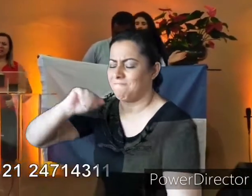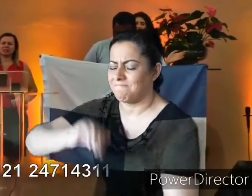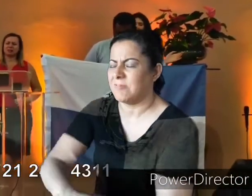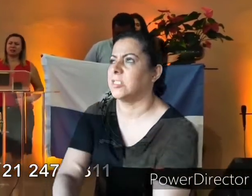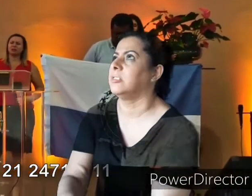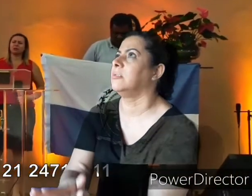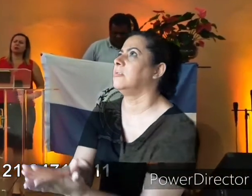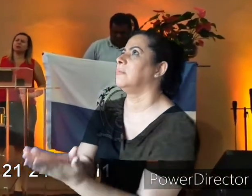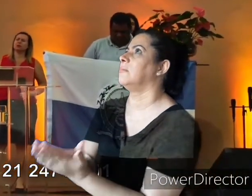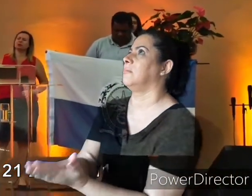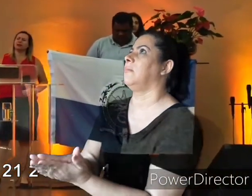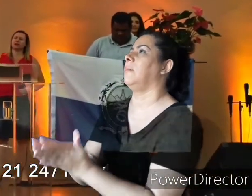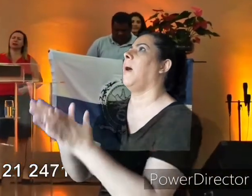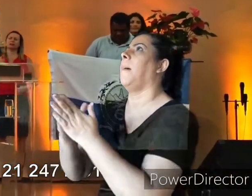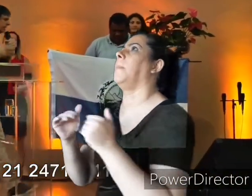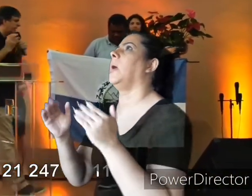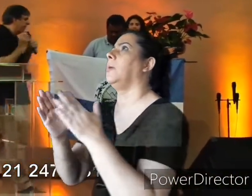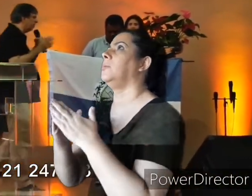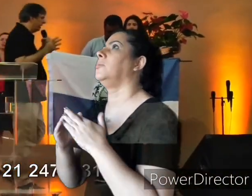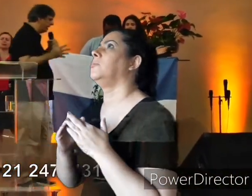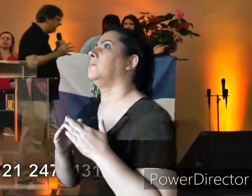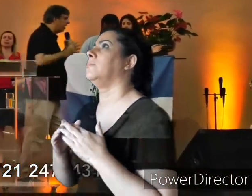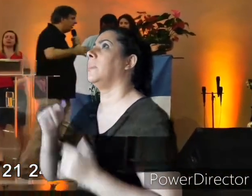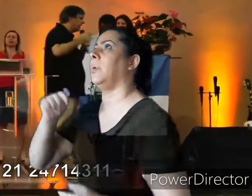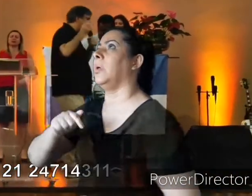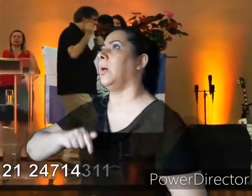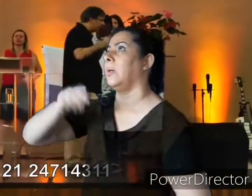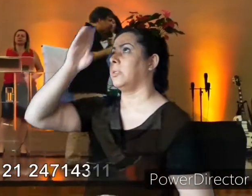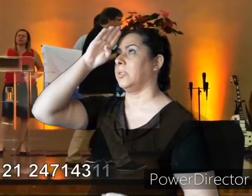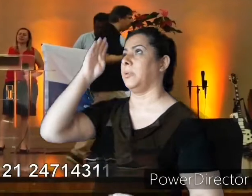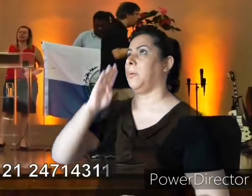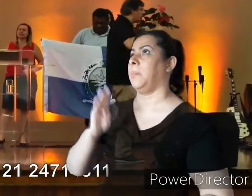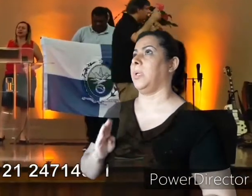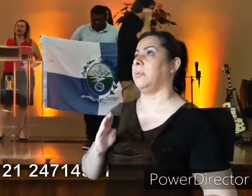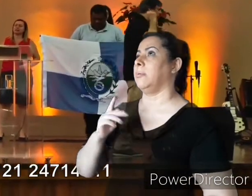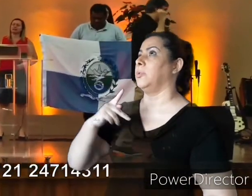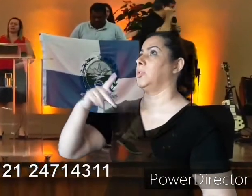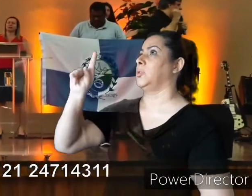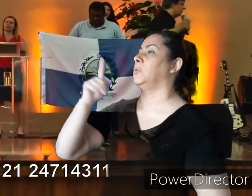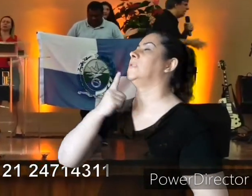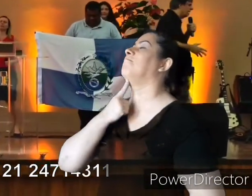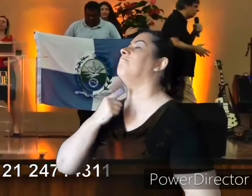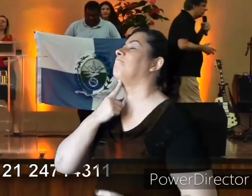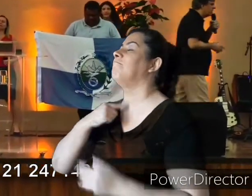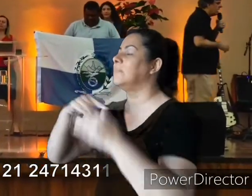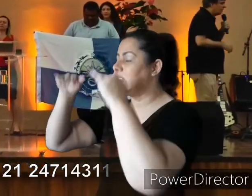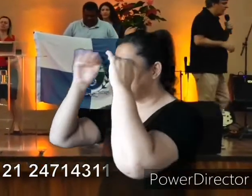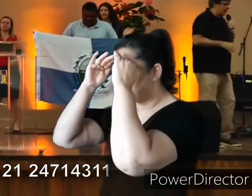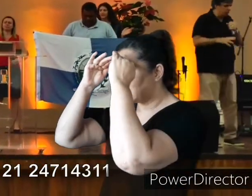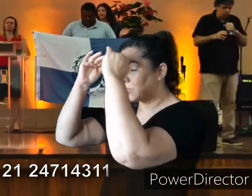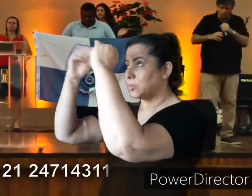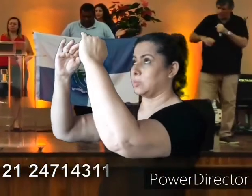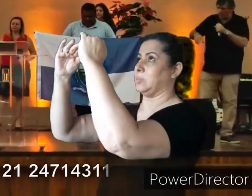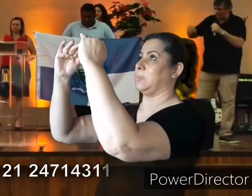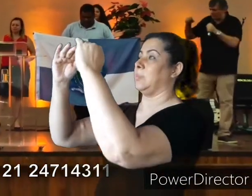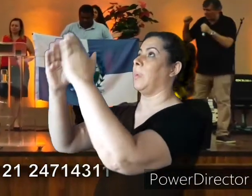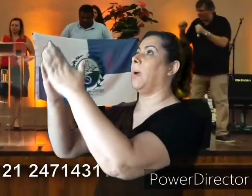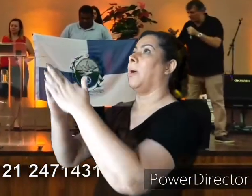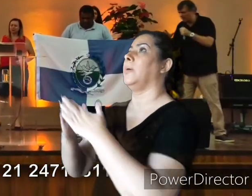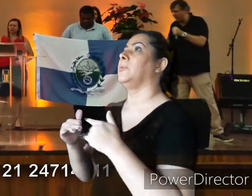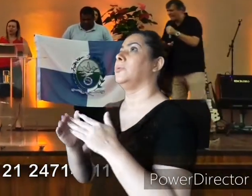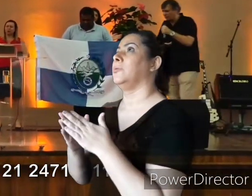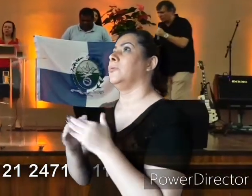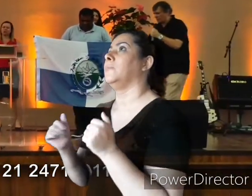Em nome de Jesus, Pai. Dá sabedoria, dá a direção, dá o discernimento. Repreendemos toda